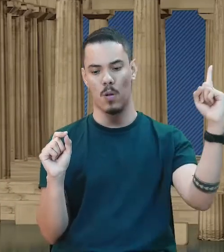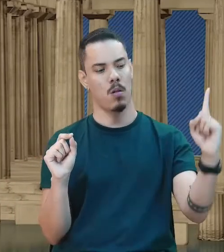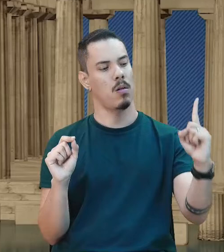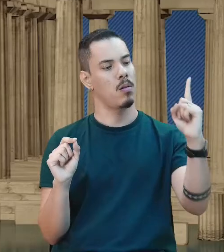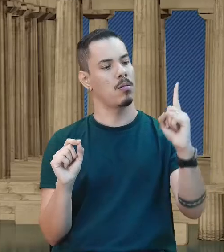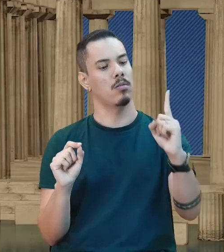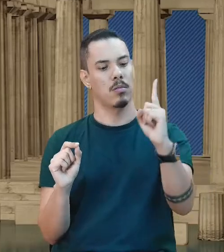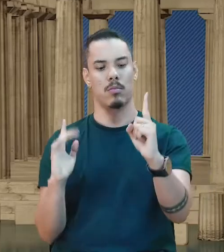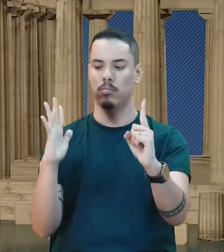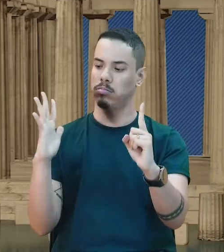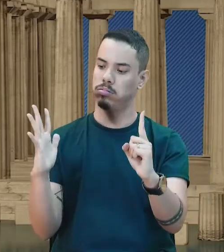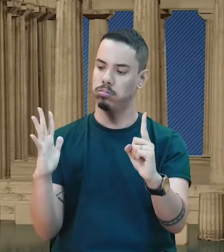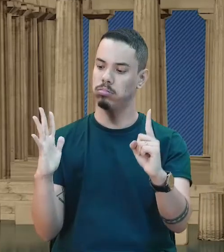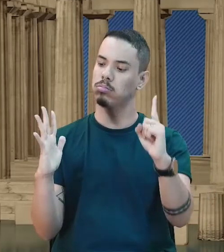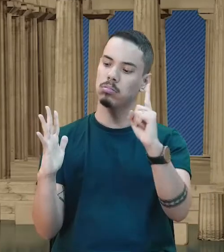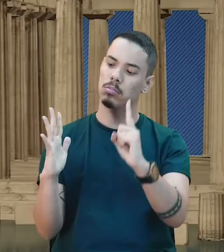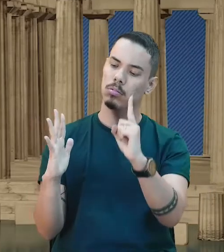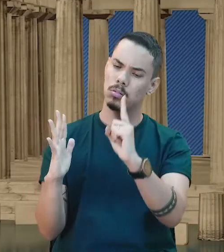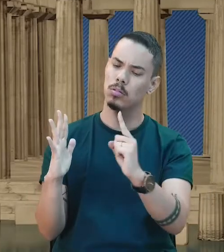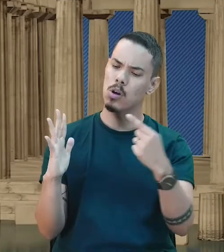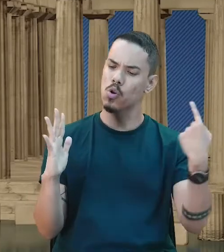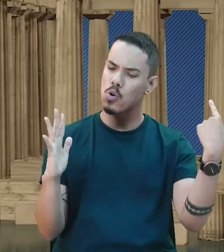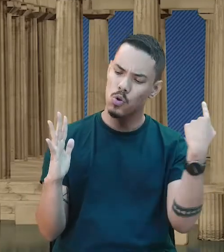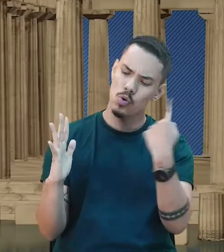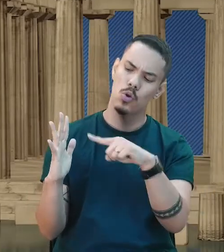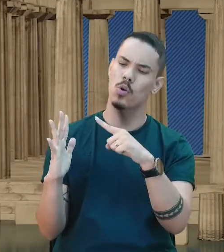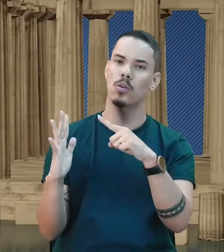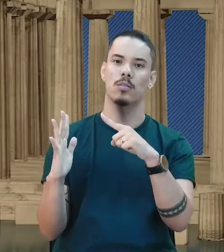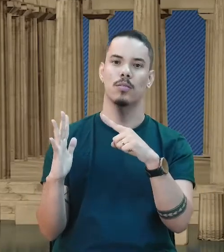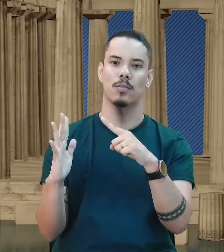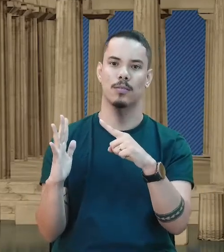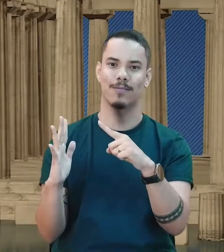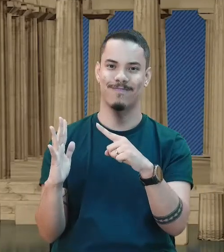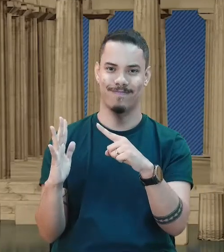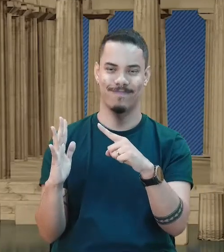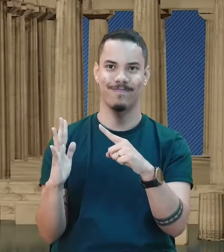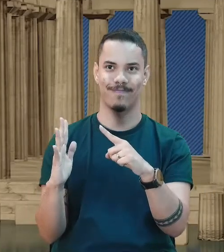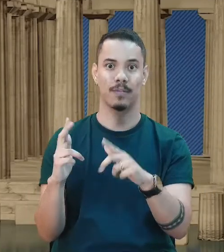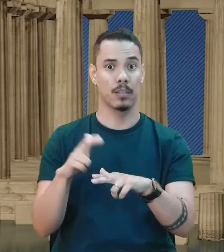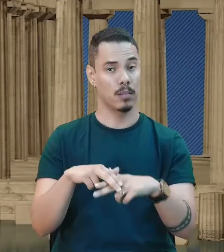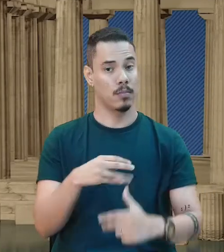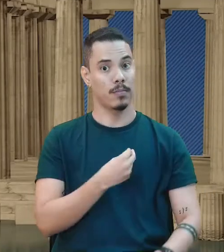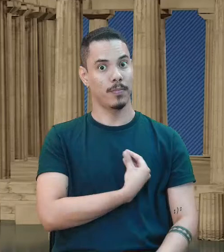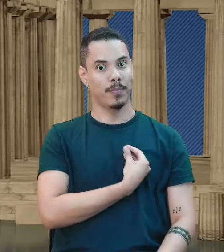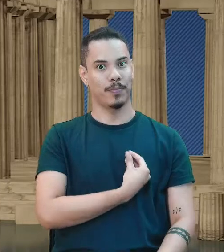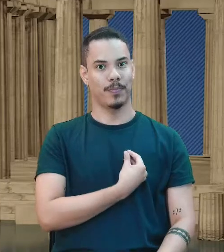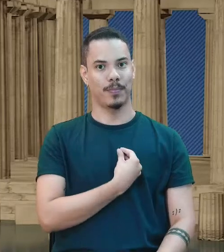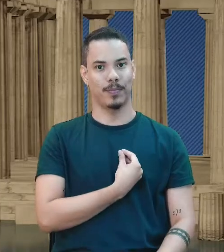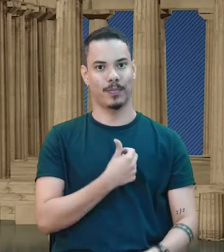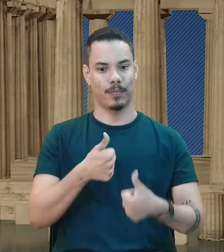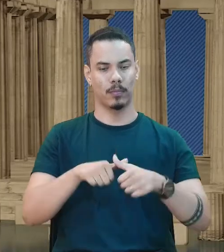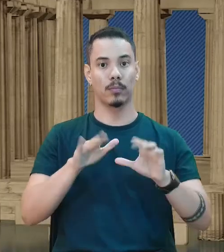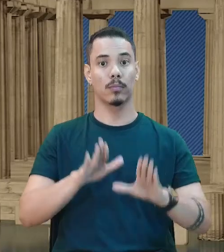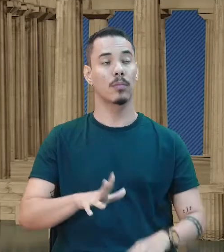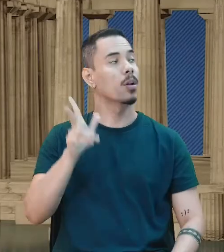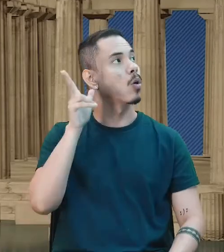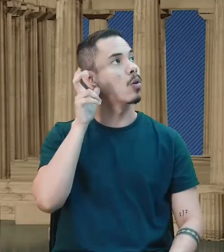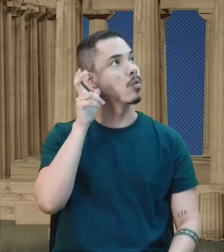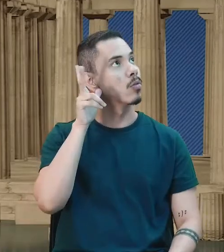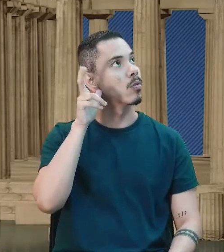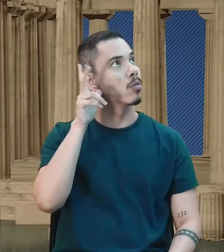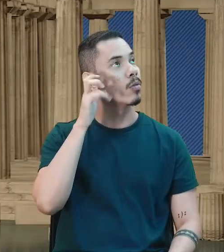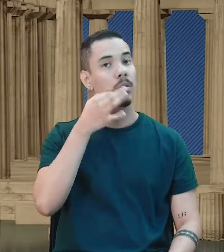ou não, ela ia contra esses conceitos e ela estava ali presente, ouvindo